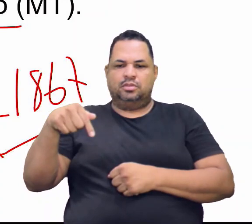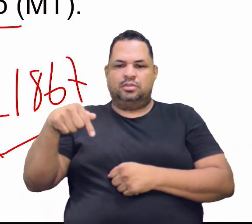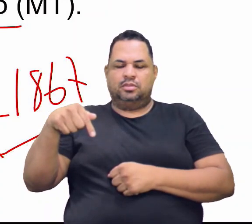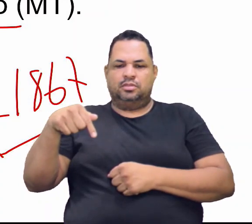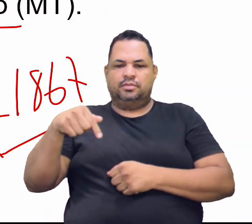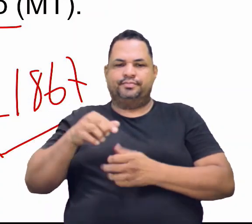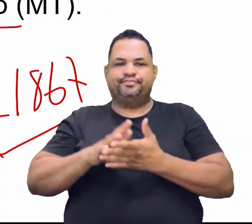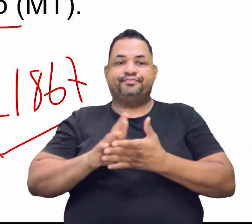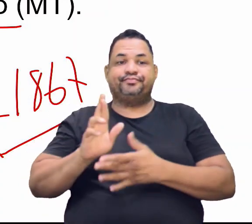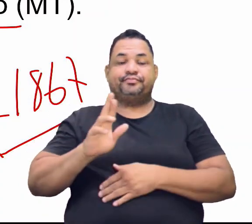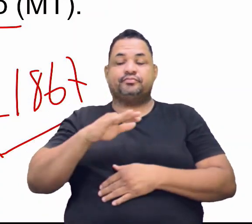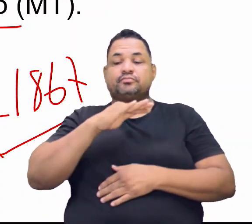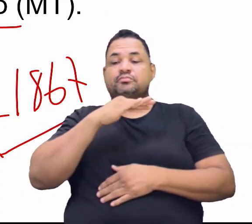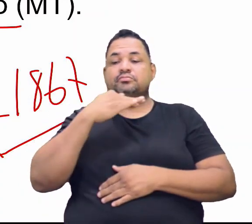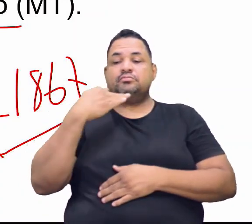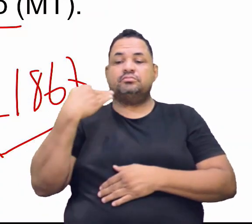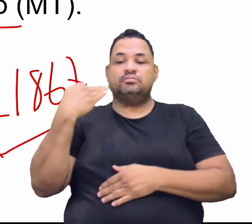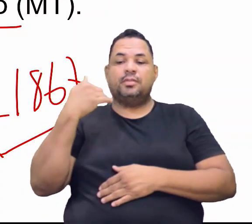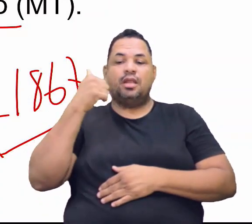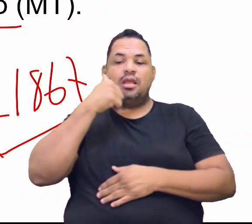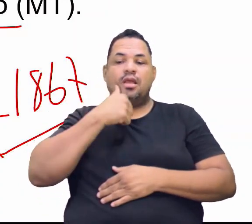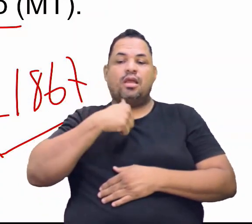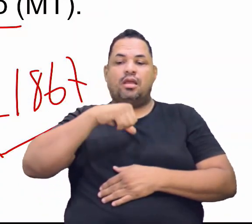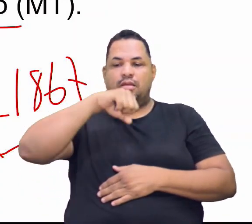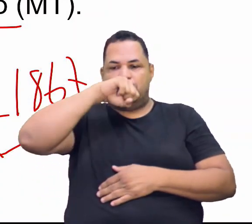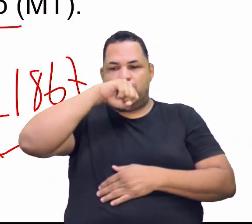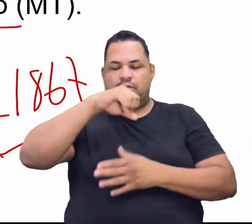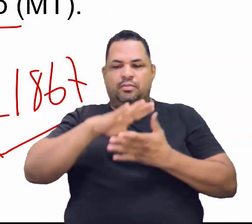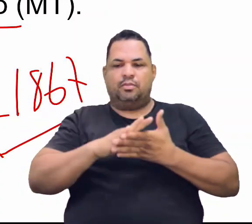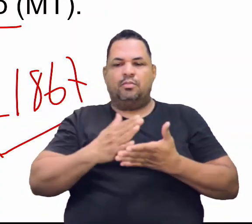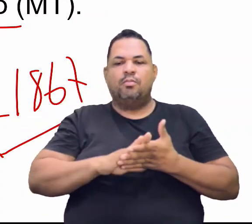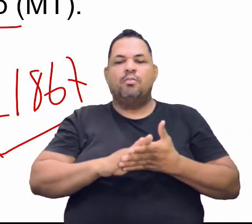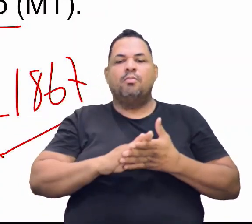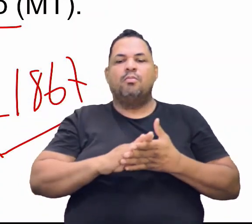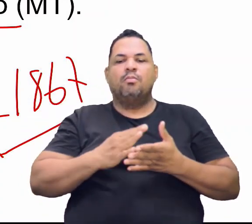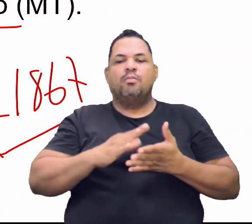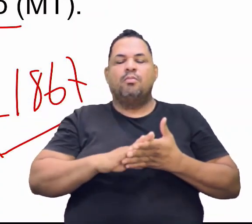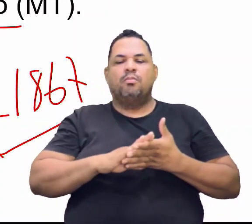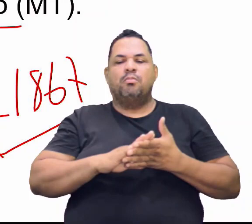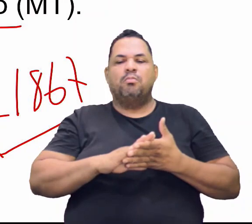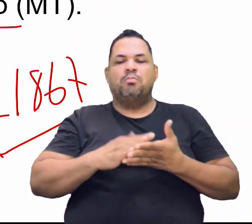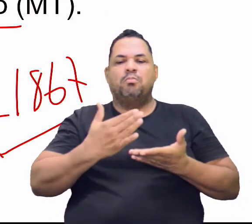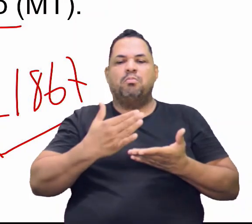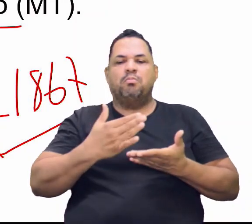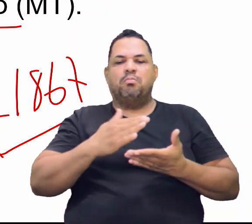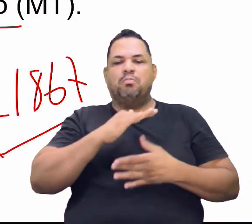agora quem morre é a mãe do Rondon. Ela vai morrer de tuberculose.